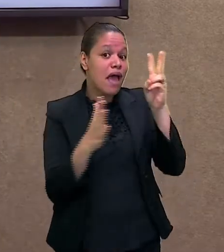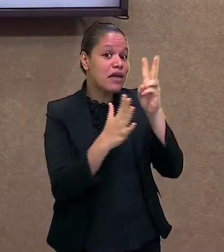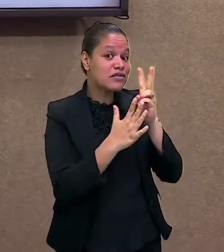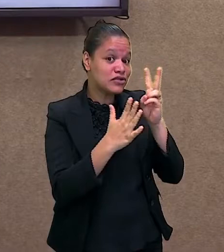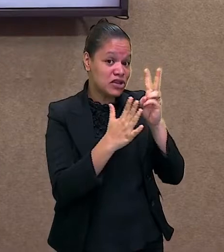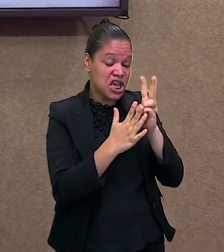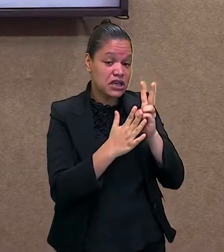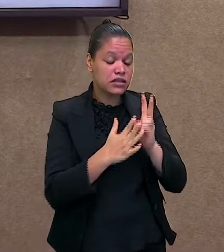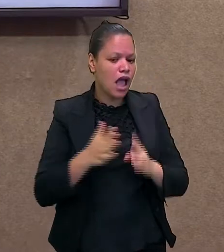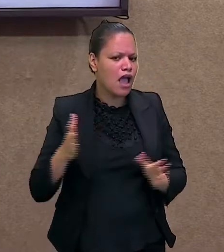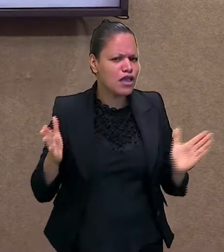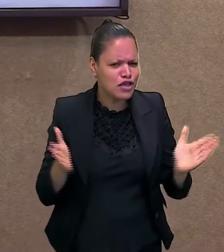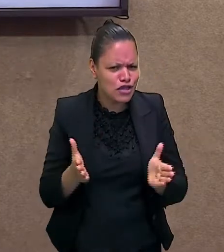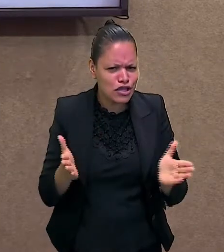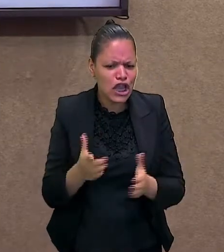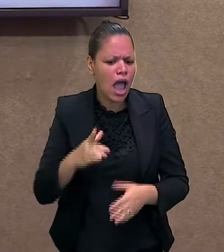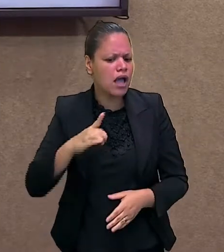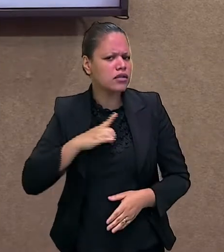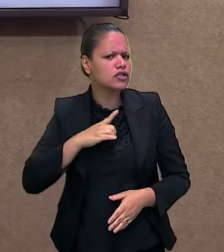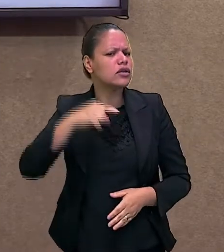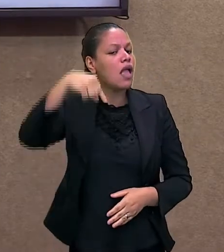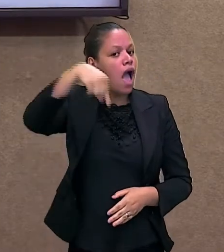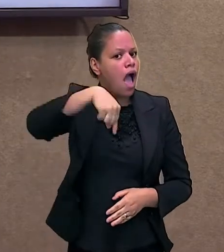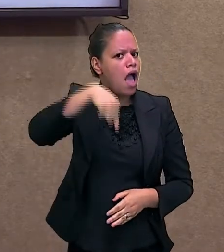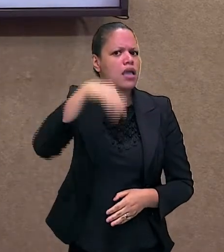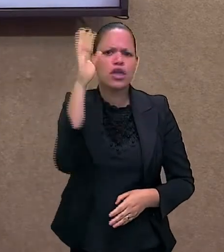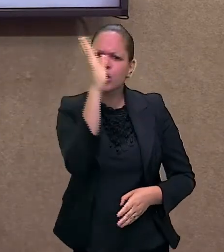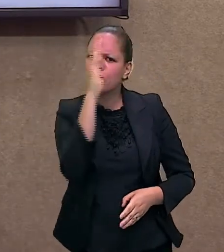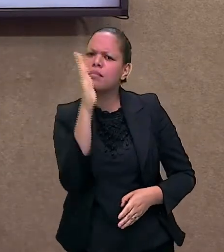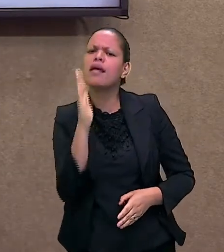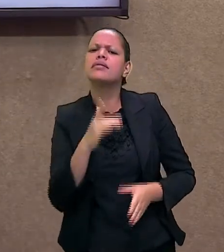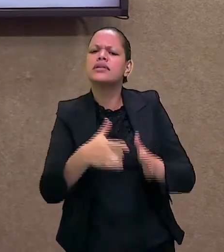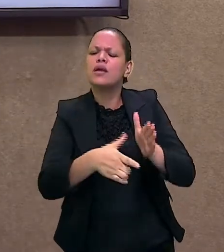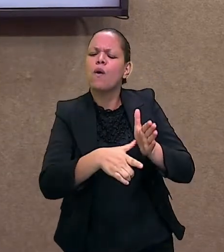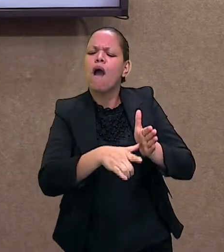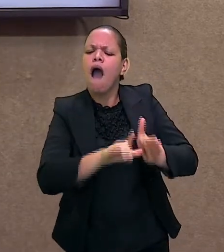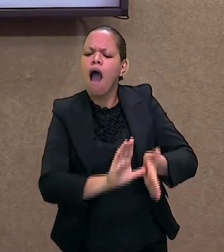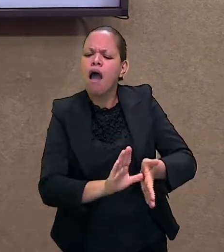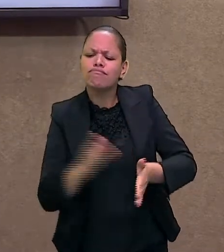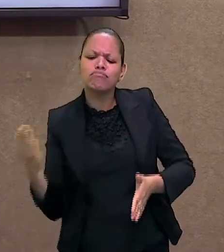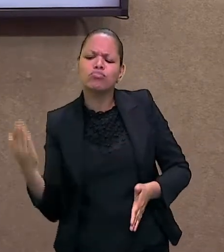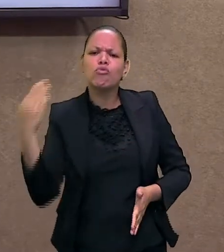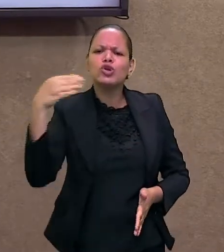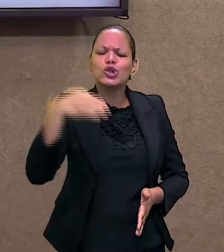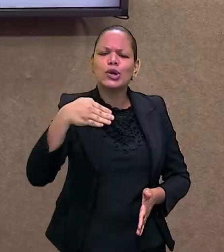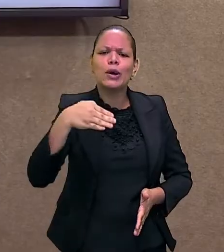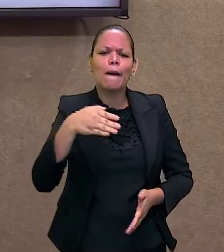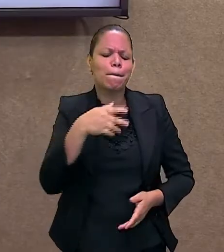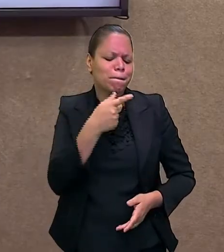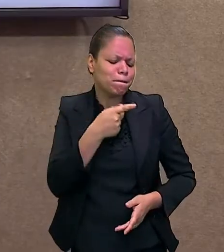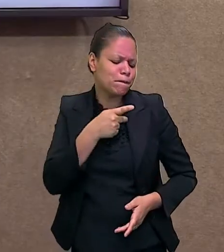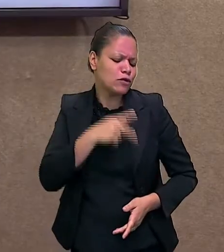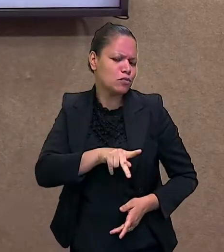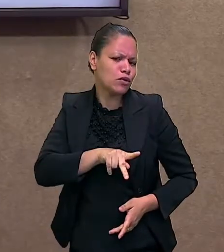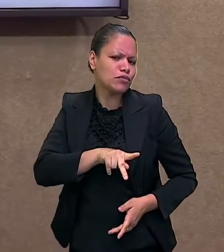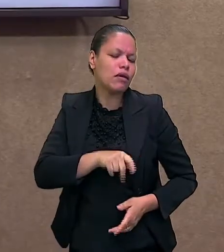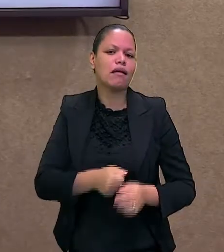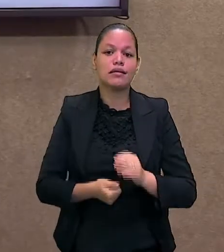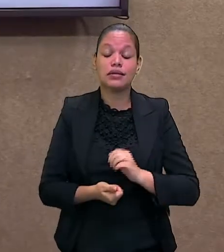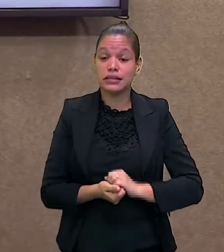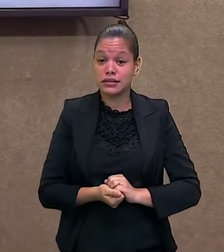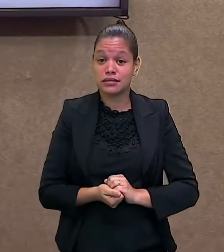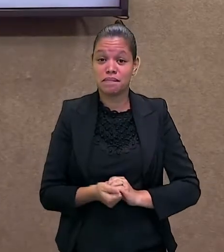estavam aqui no Brasil antes da chegada dos portugueses. Pois a gente tem às vezes uma ideia, uma imagem errada